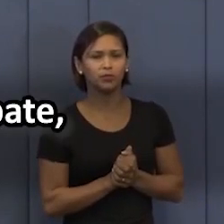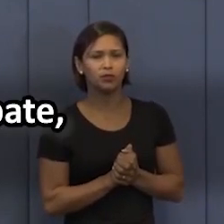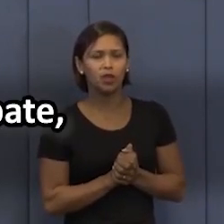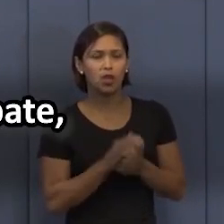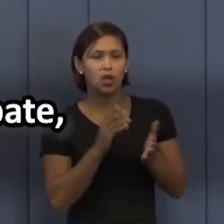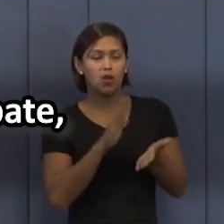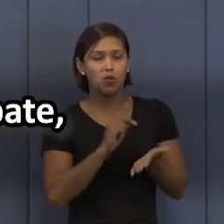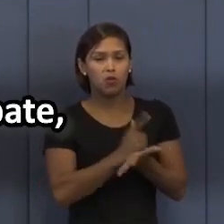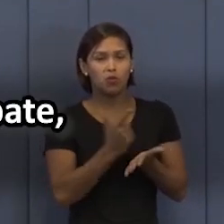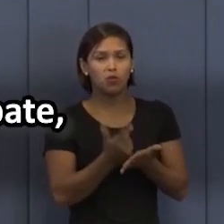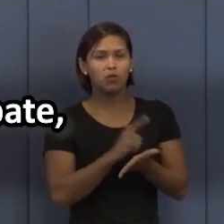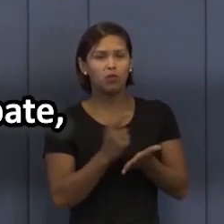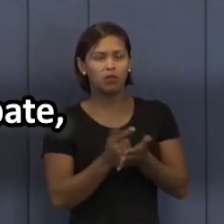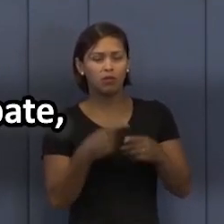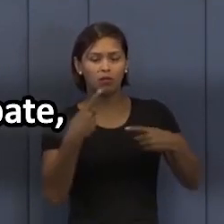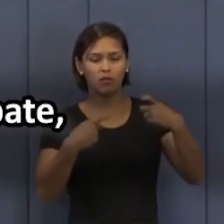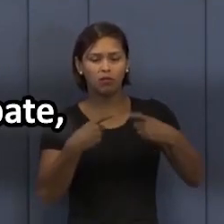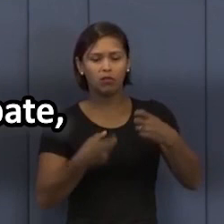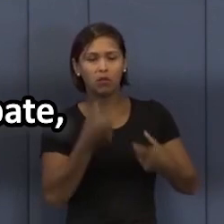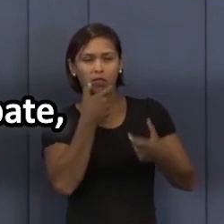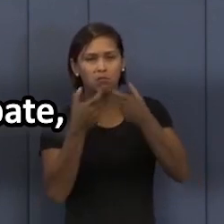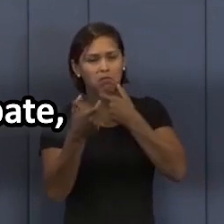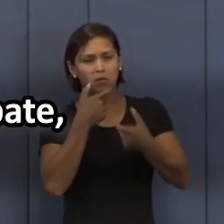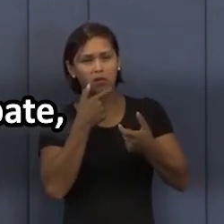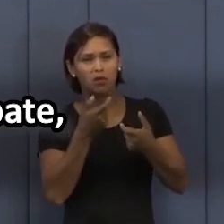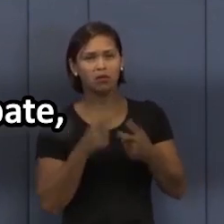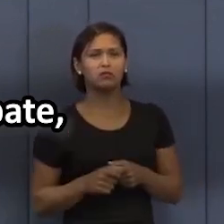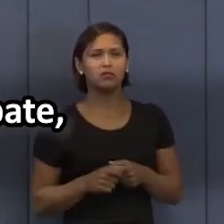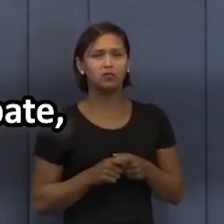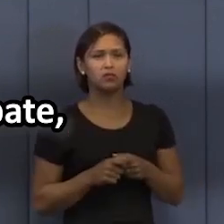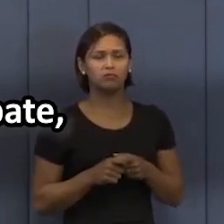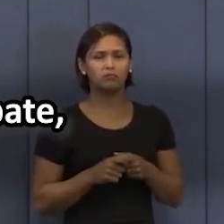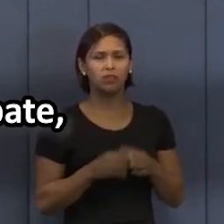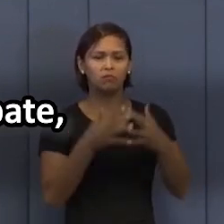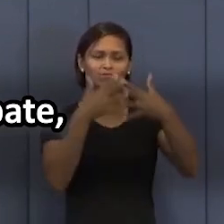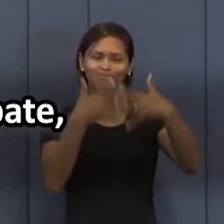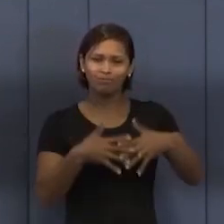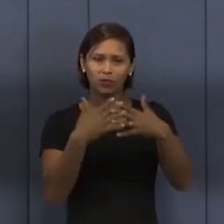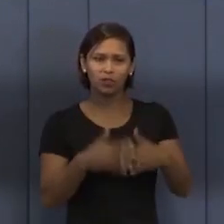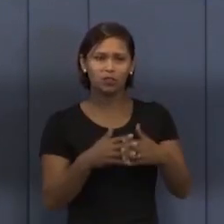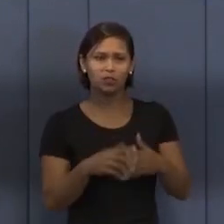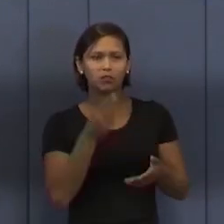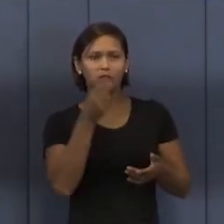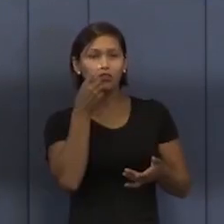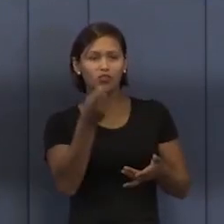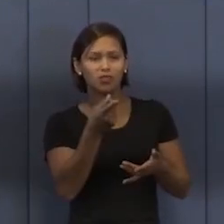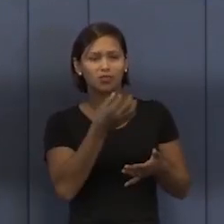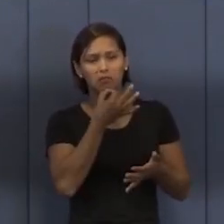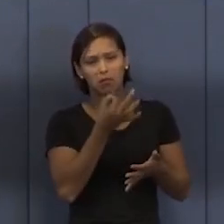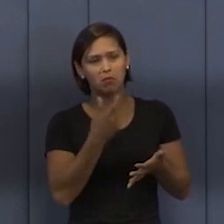é profundo, é um debate polêmico, é um debate complicado, mas eu vou dar as dicas de